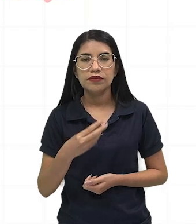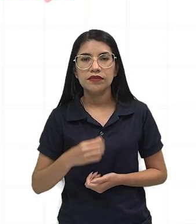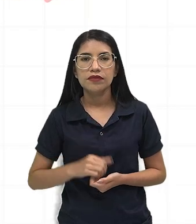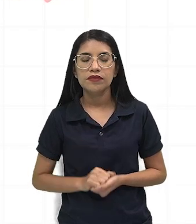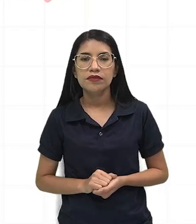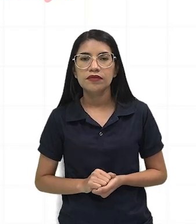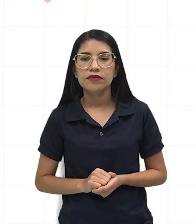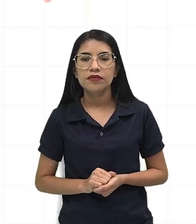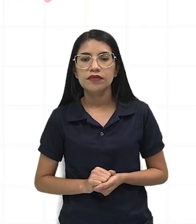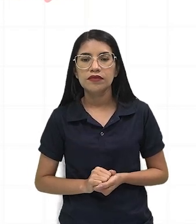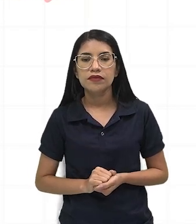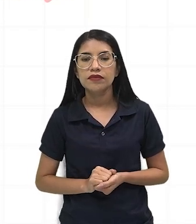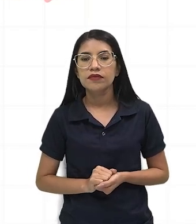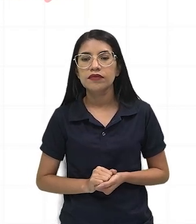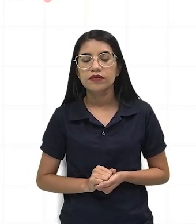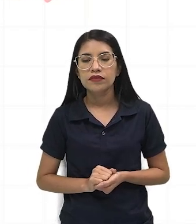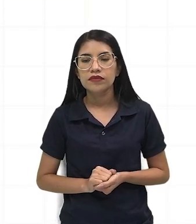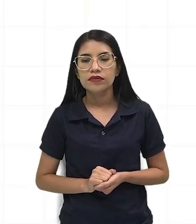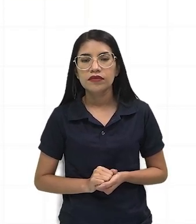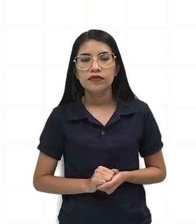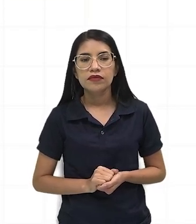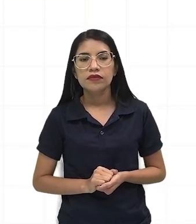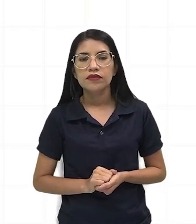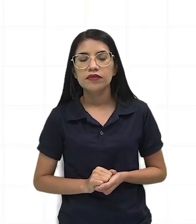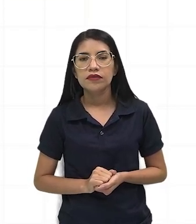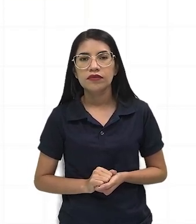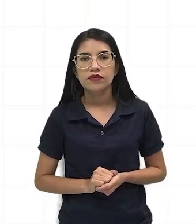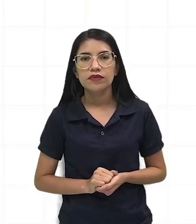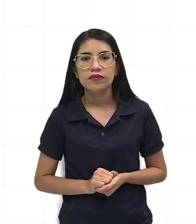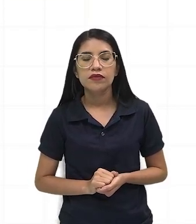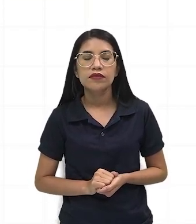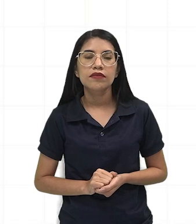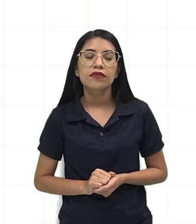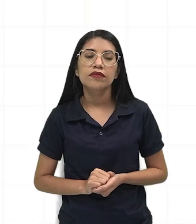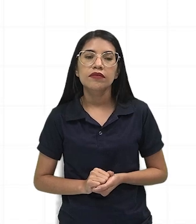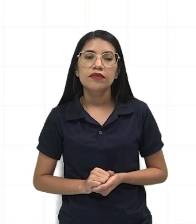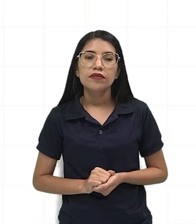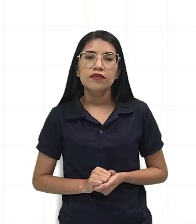8,3. Aí você vai lá e bota